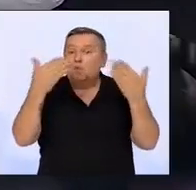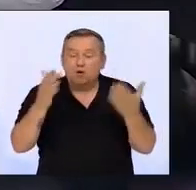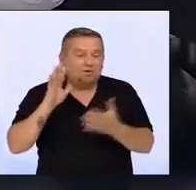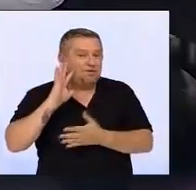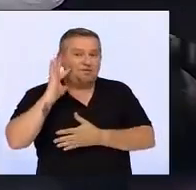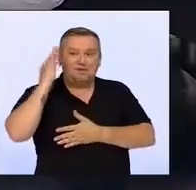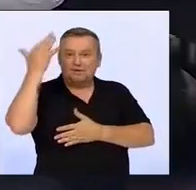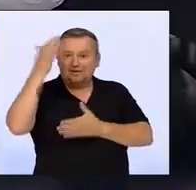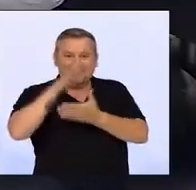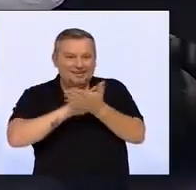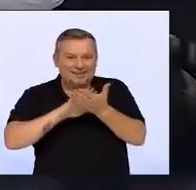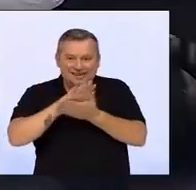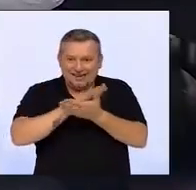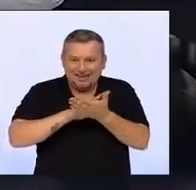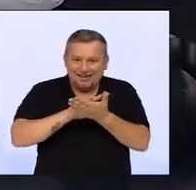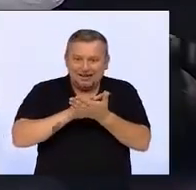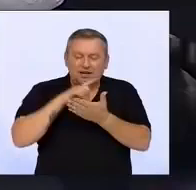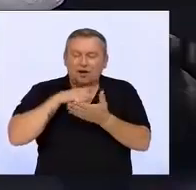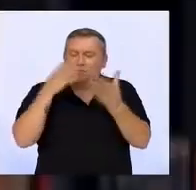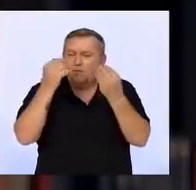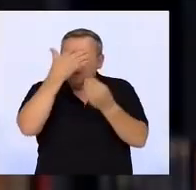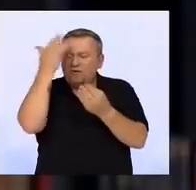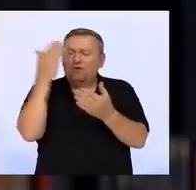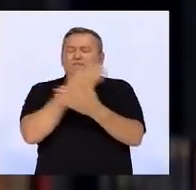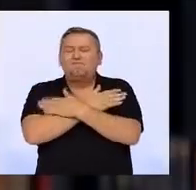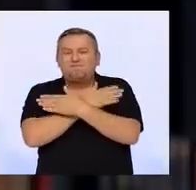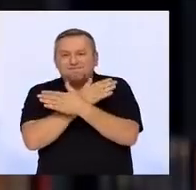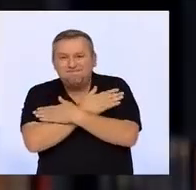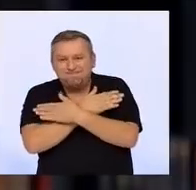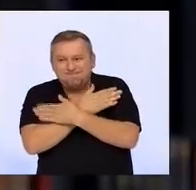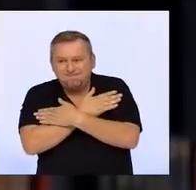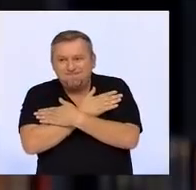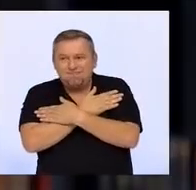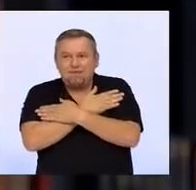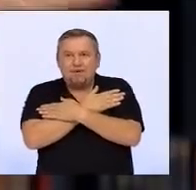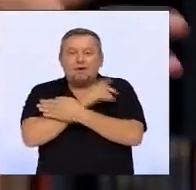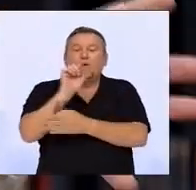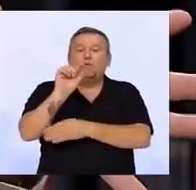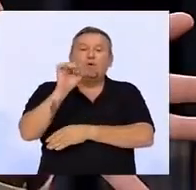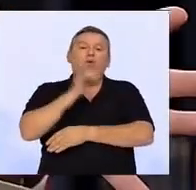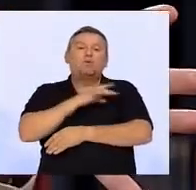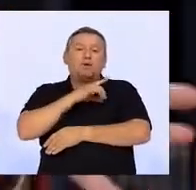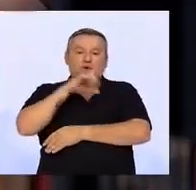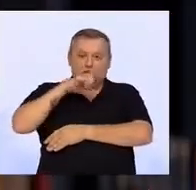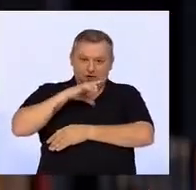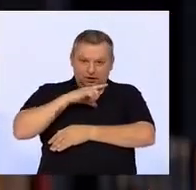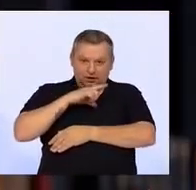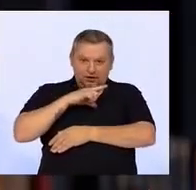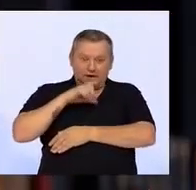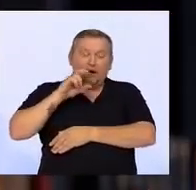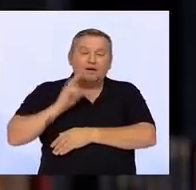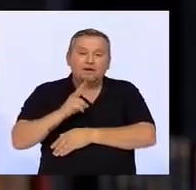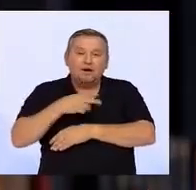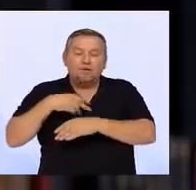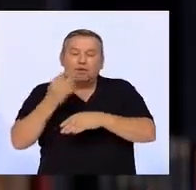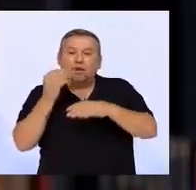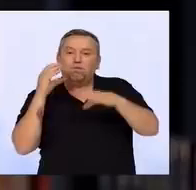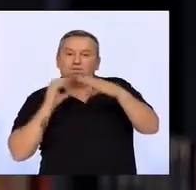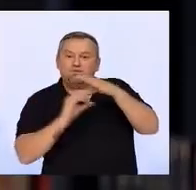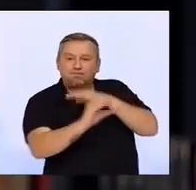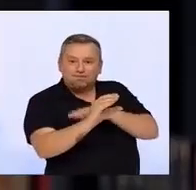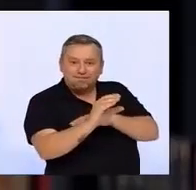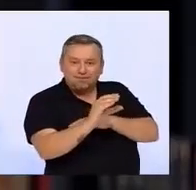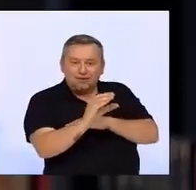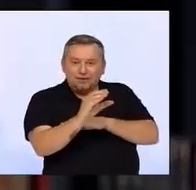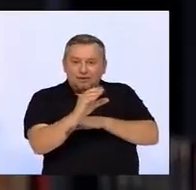o que você falou, e o pai de família está desempregado, então eu tenho que investir o pouco dinheiro que eu tenho, e sempre tem, para investir em algumas áreas, eu tenho que investir